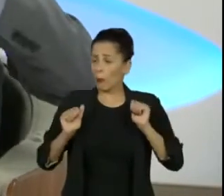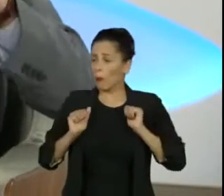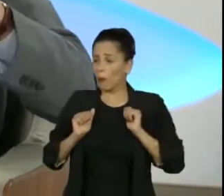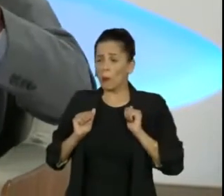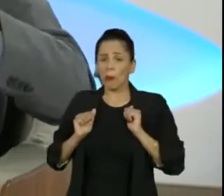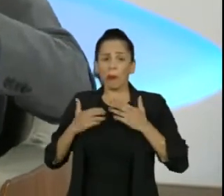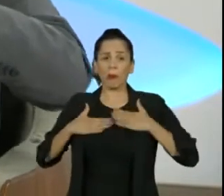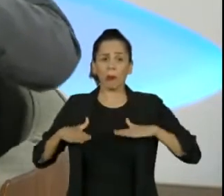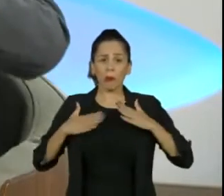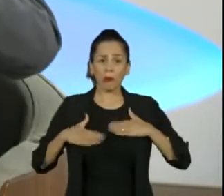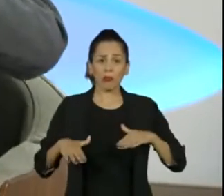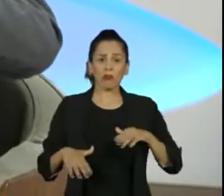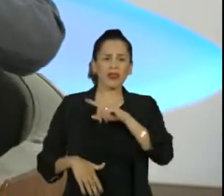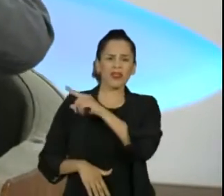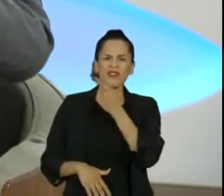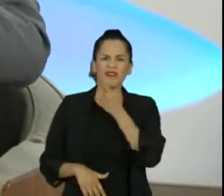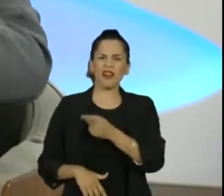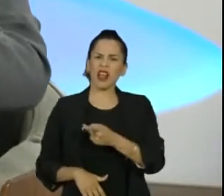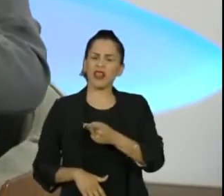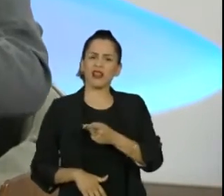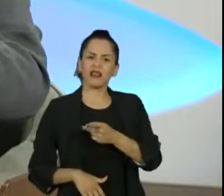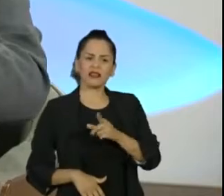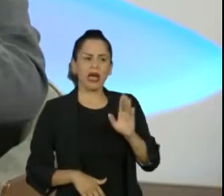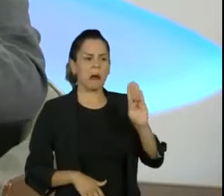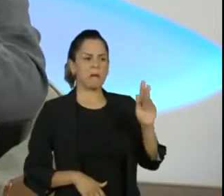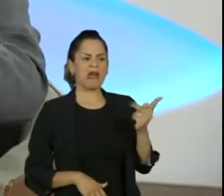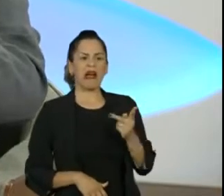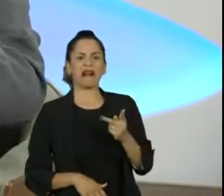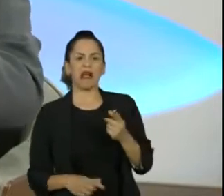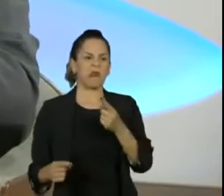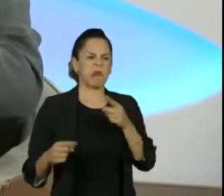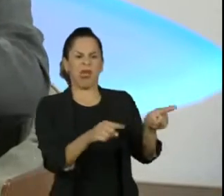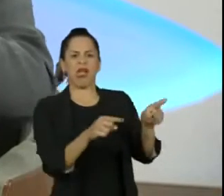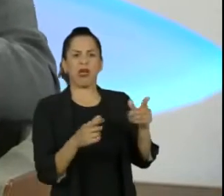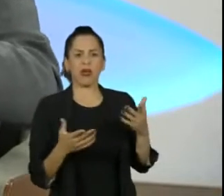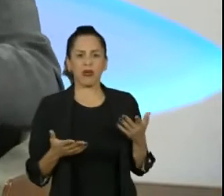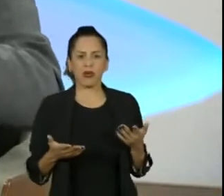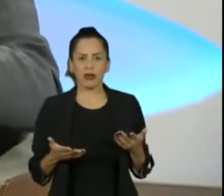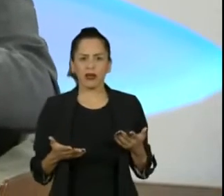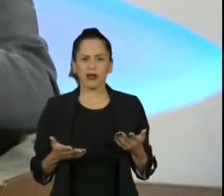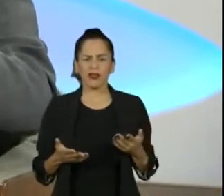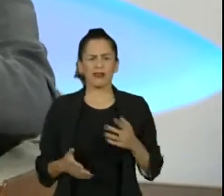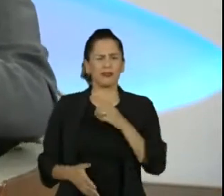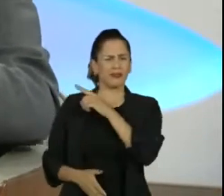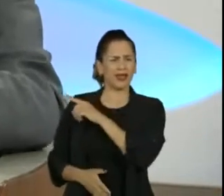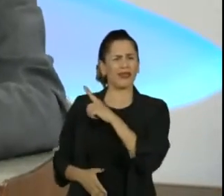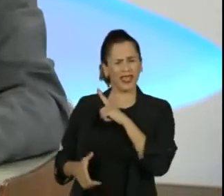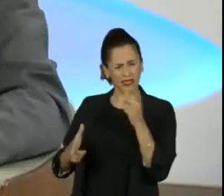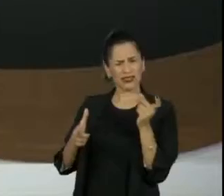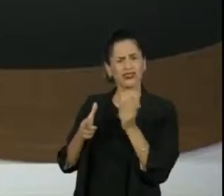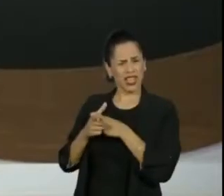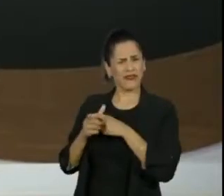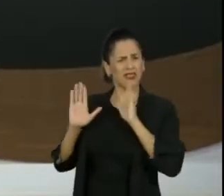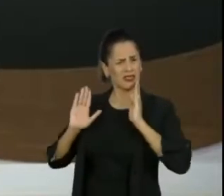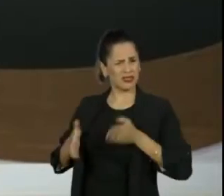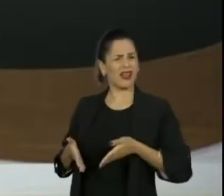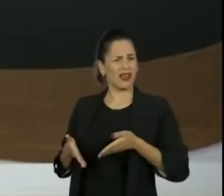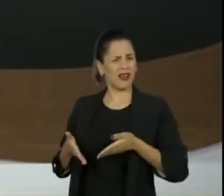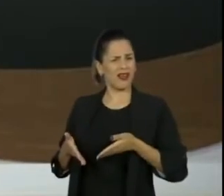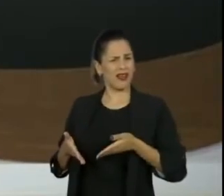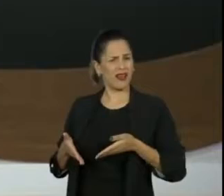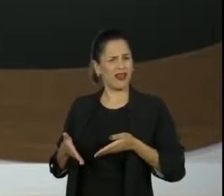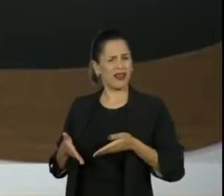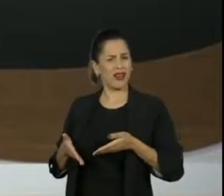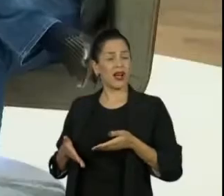agride Belo Horizonte como se não estivesse devendo a Belo Horizonte, ao longo dos 36 meses que ele prometeu pagar,